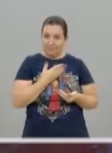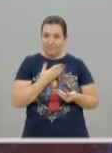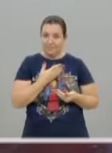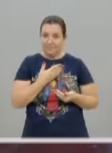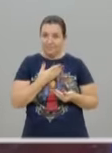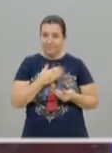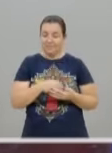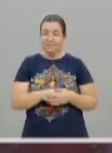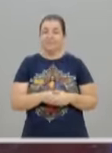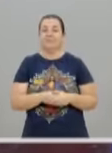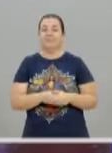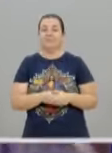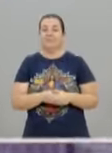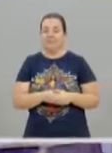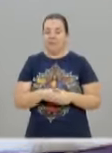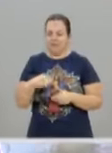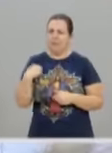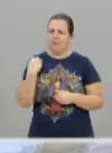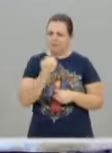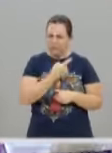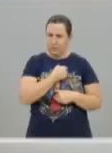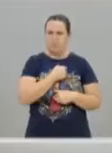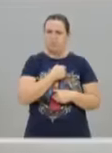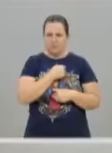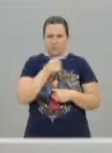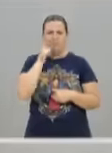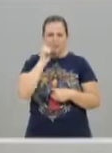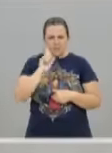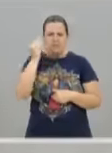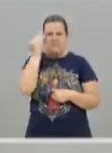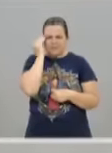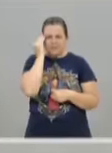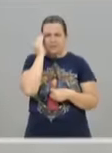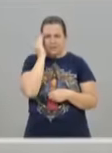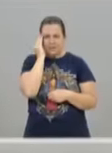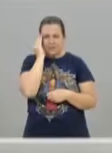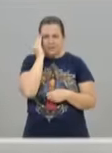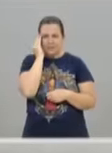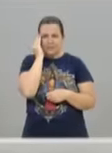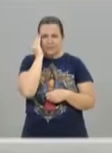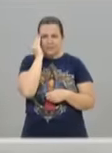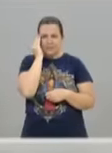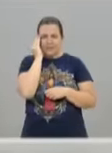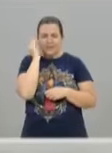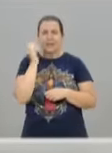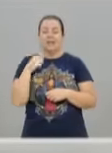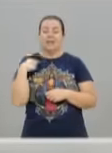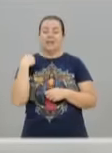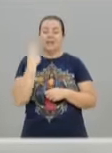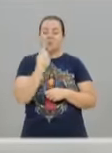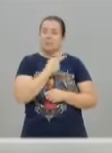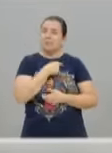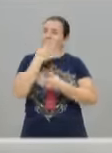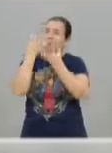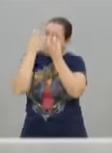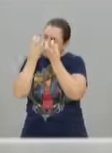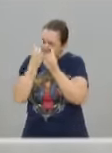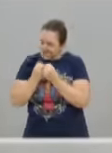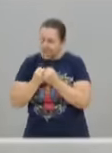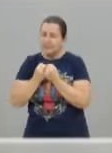nova Será que estamos entendendo que a nossa aceitação de Jesus passa por